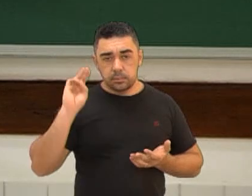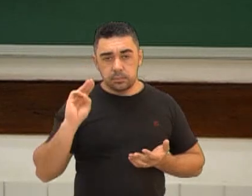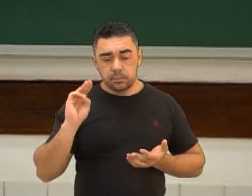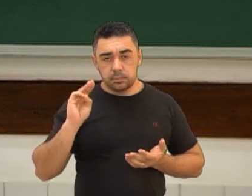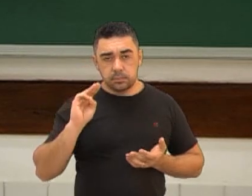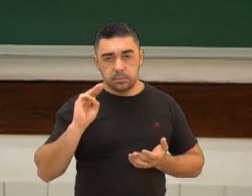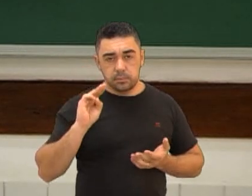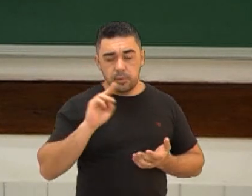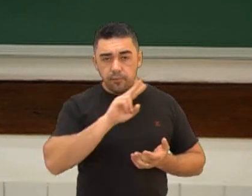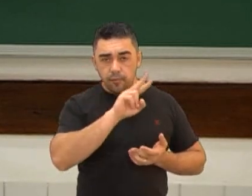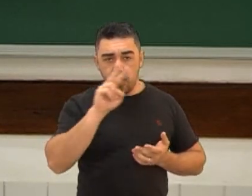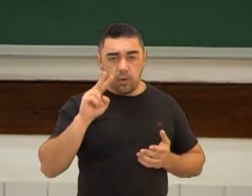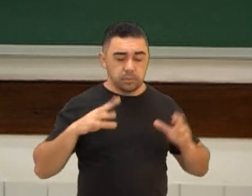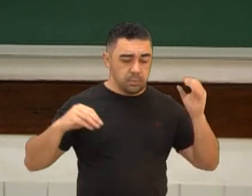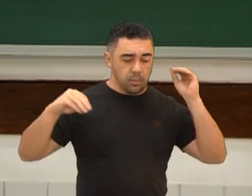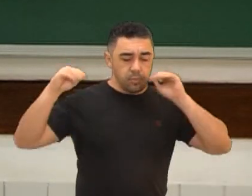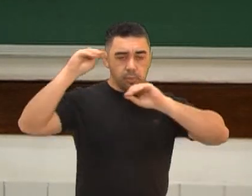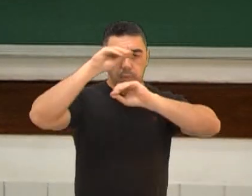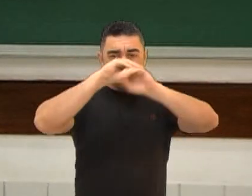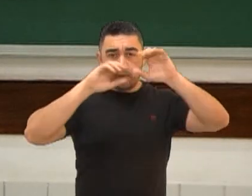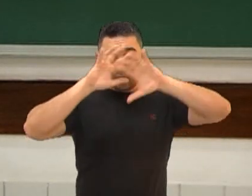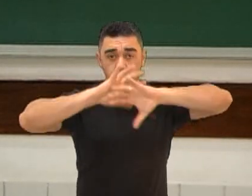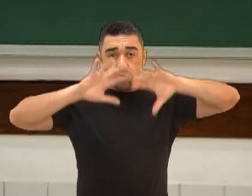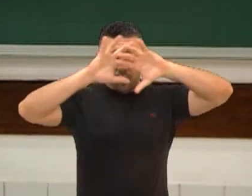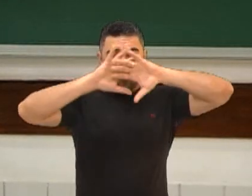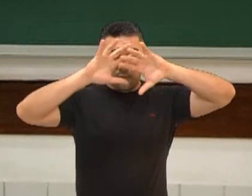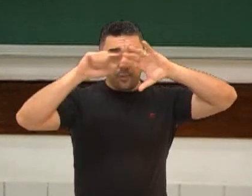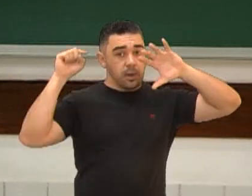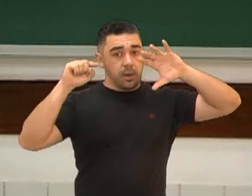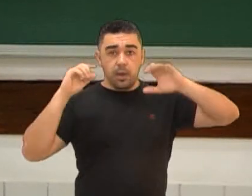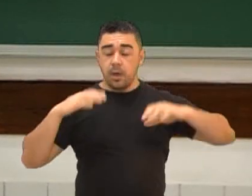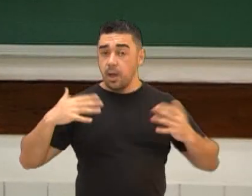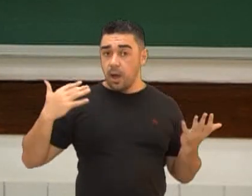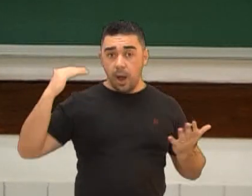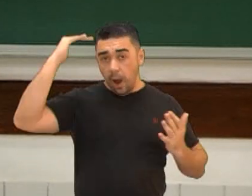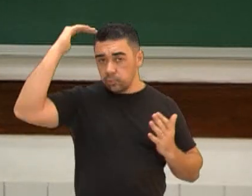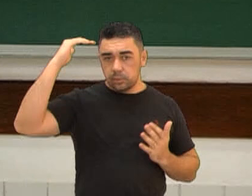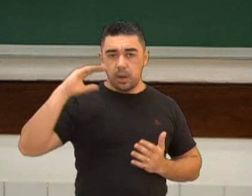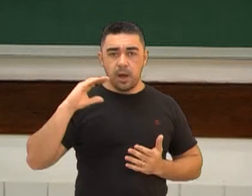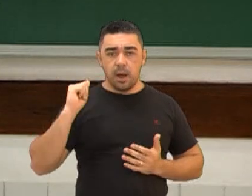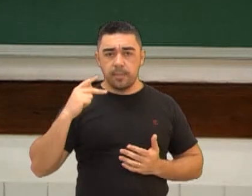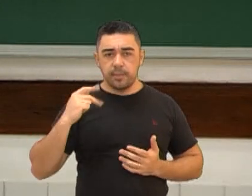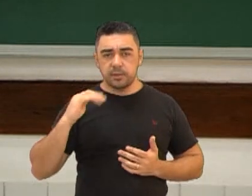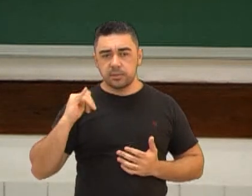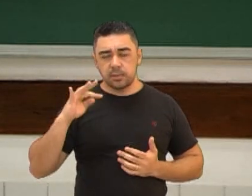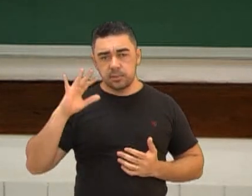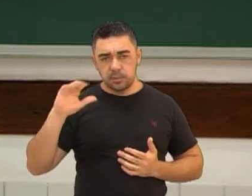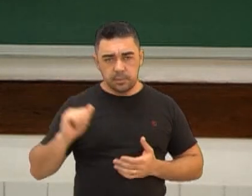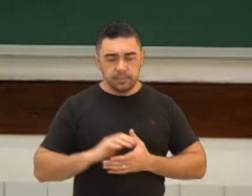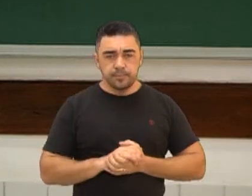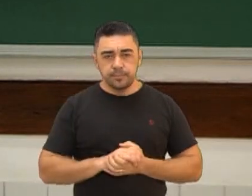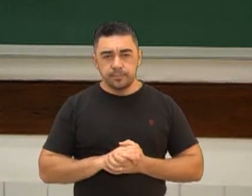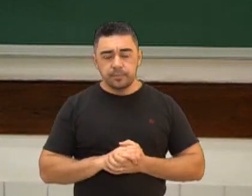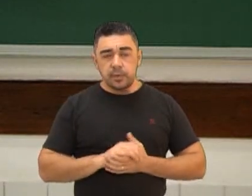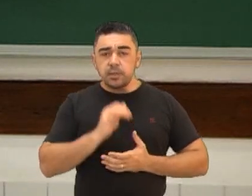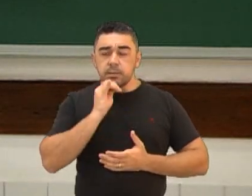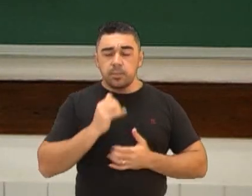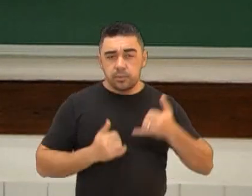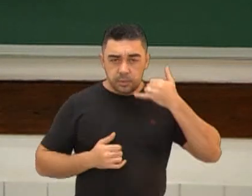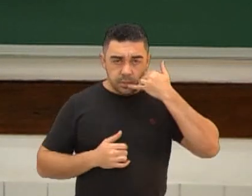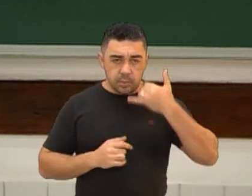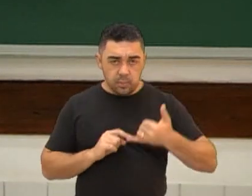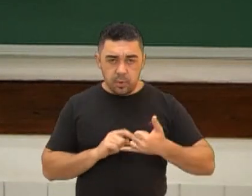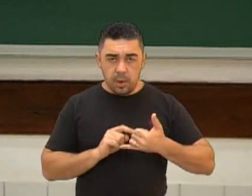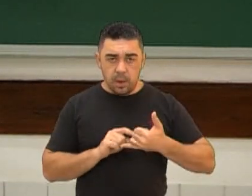para formar o raio. Então, a nuvem tem uma alta capacitância. Ok? O nosso celular,